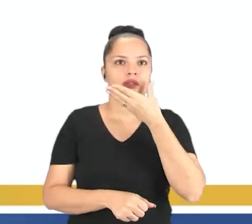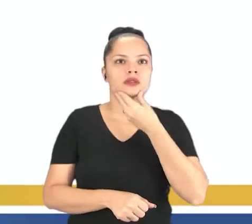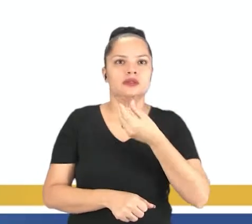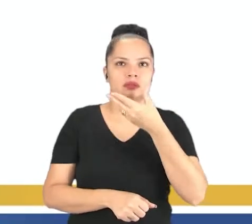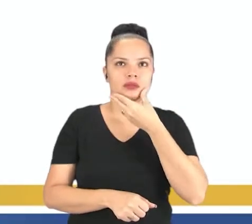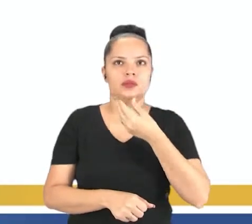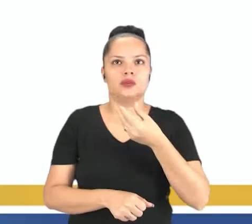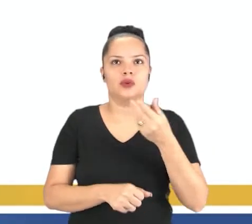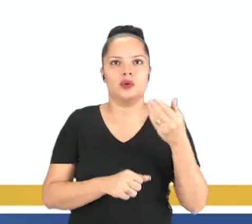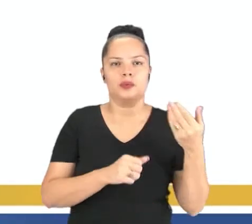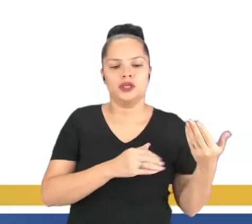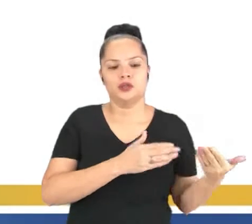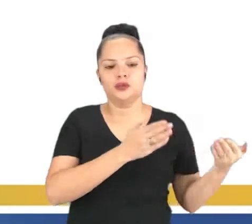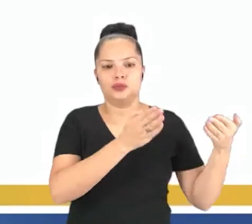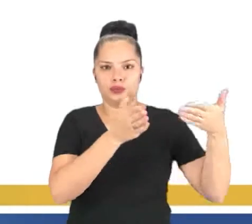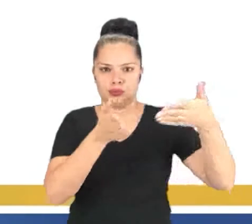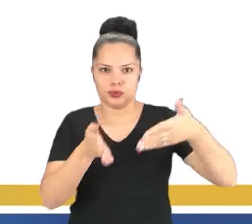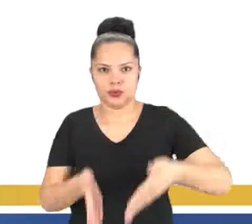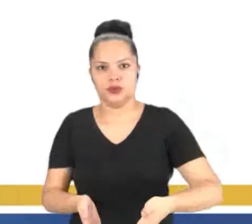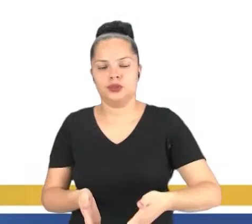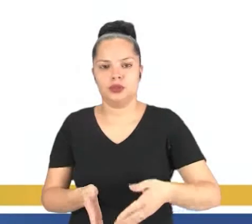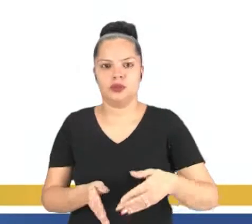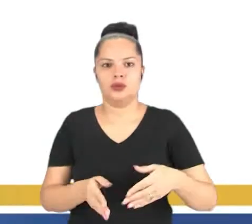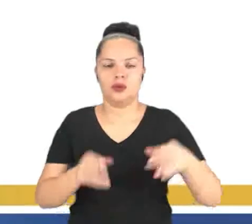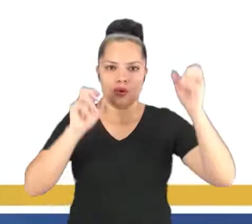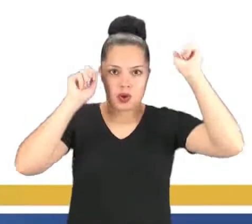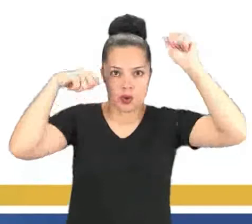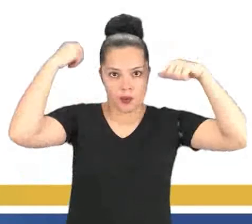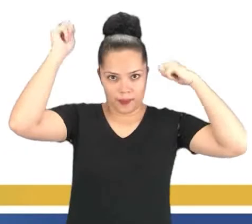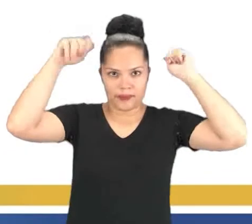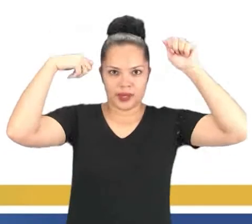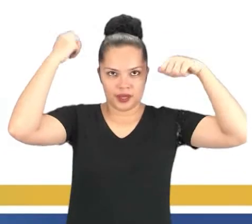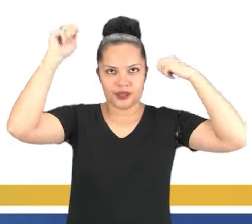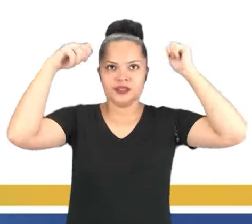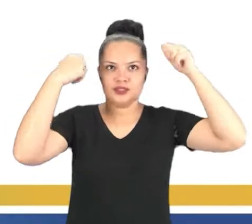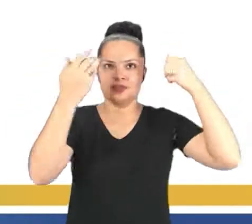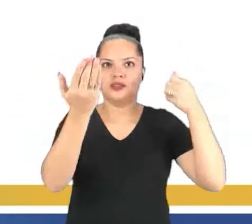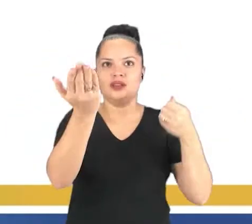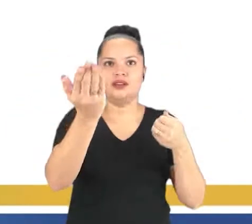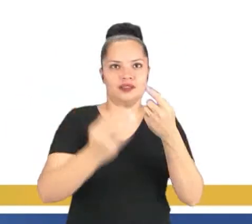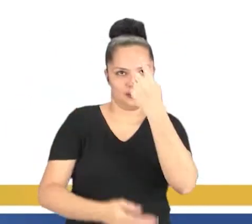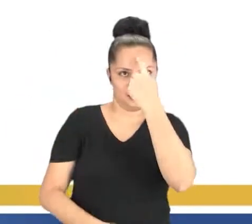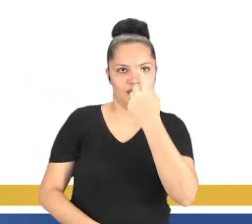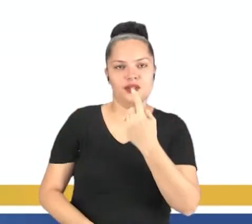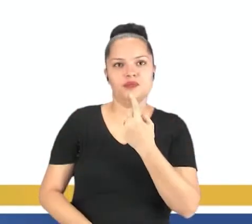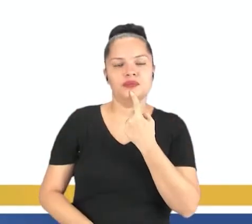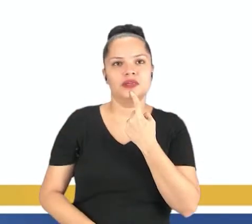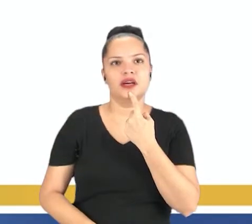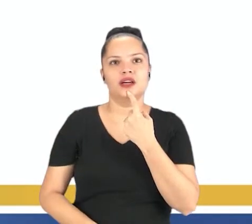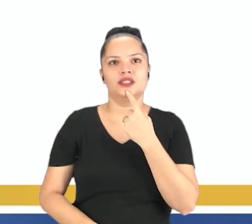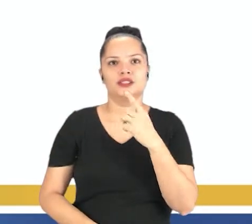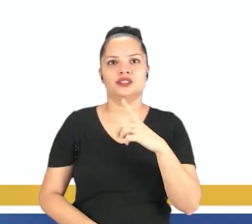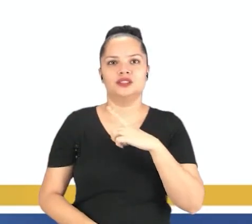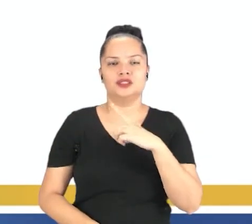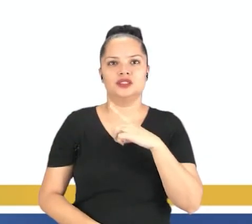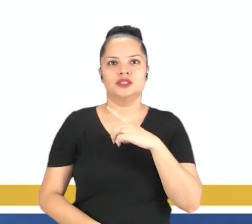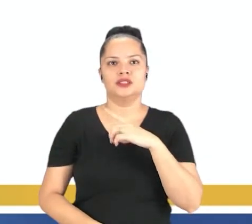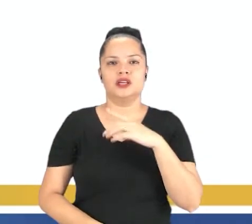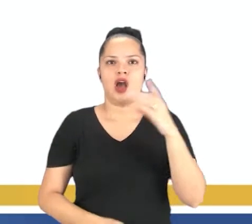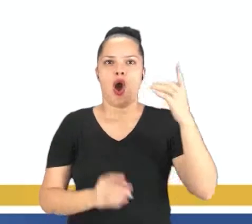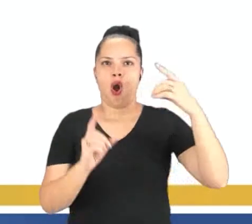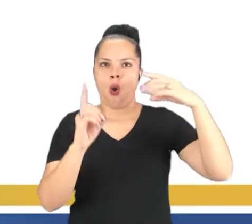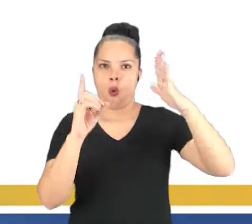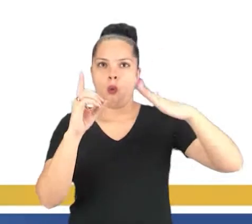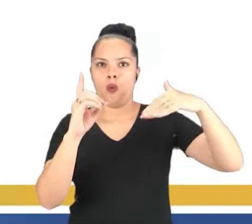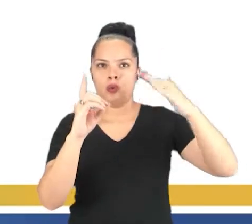1521 então Observe esta imagem aqui Vai representar sua chegada né é uma Professor dizia que os deuses o